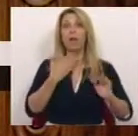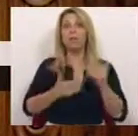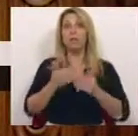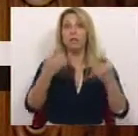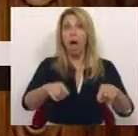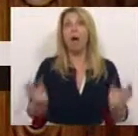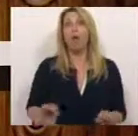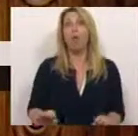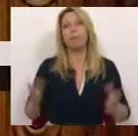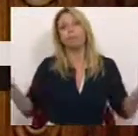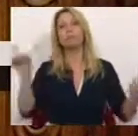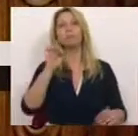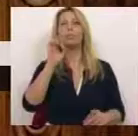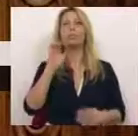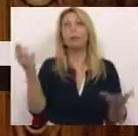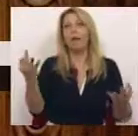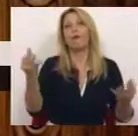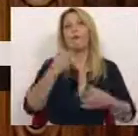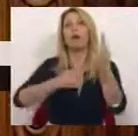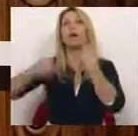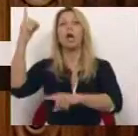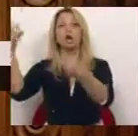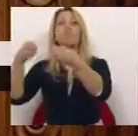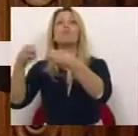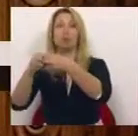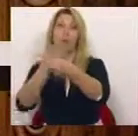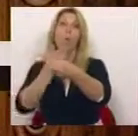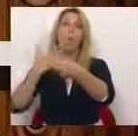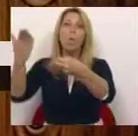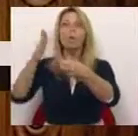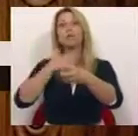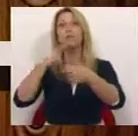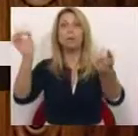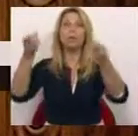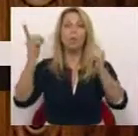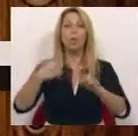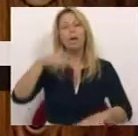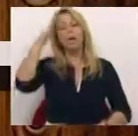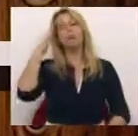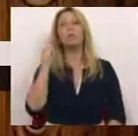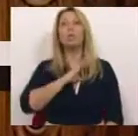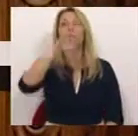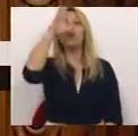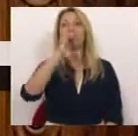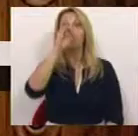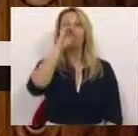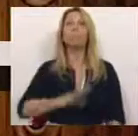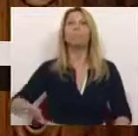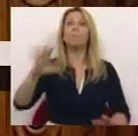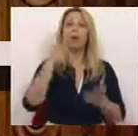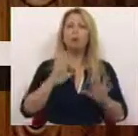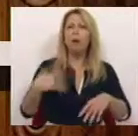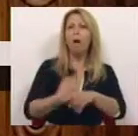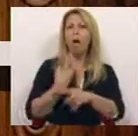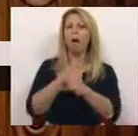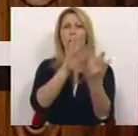queixa a Bruxelas é importante, é útil, não chega, é pouco. Nós consideramos, o Sr. Ministro do Ambiente tem feito algumas diligências, nós